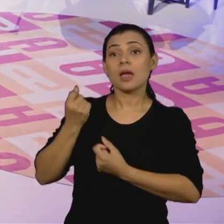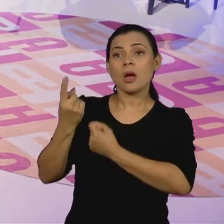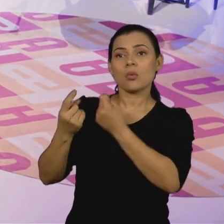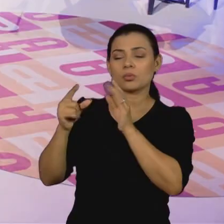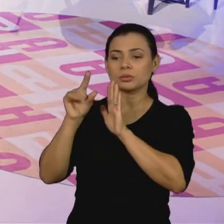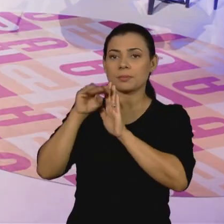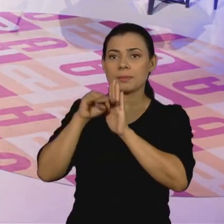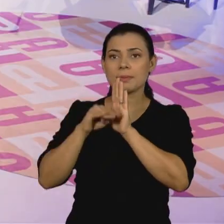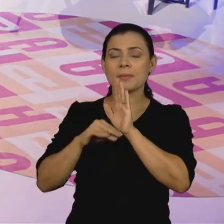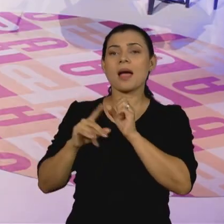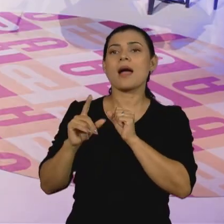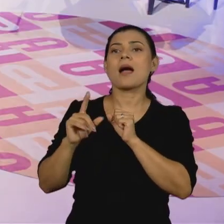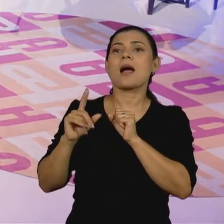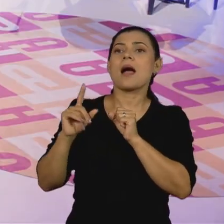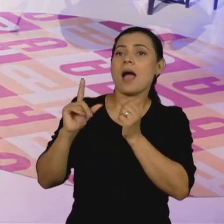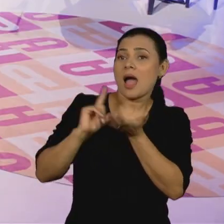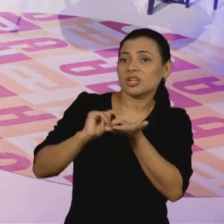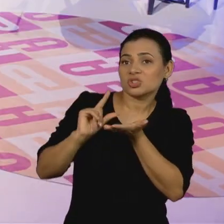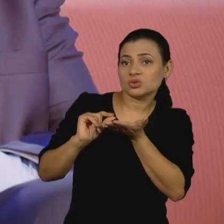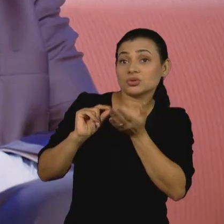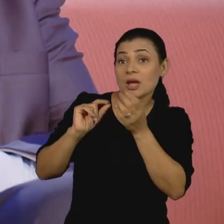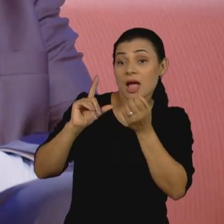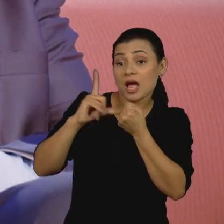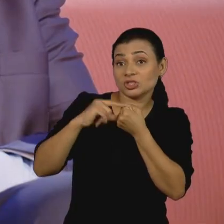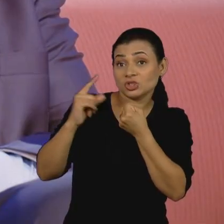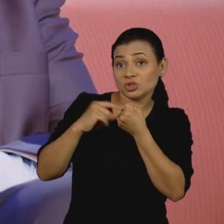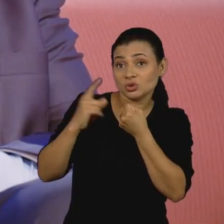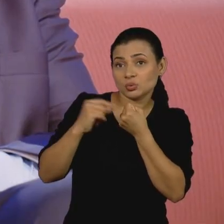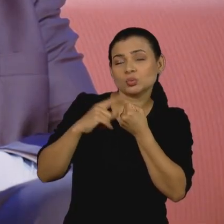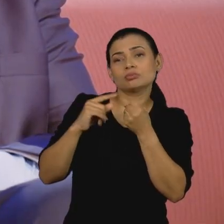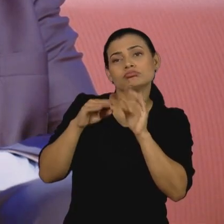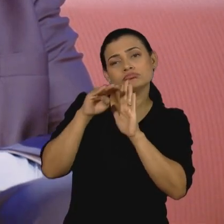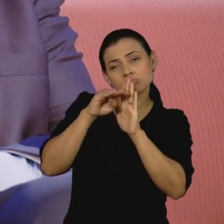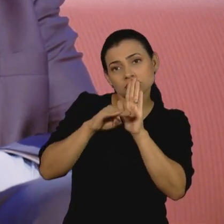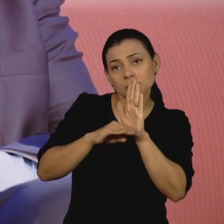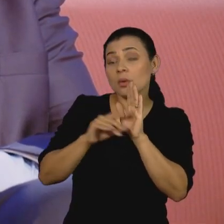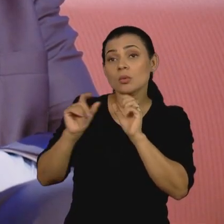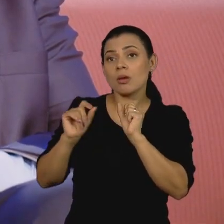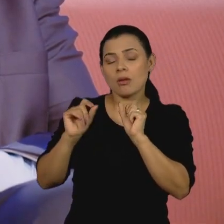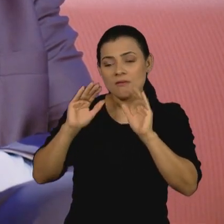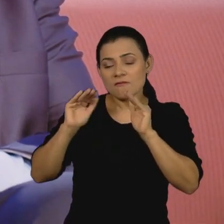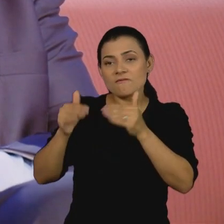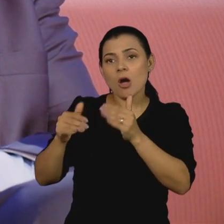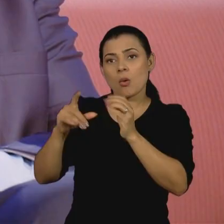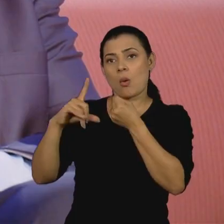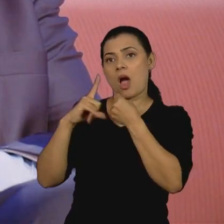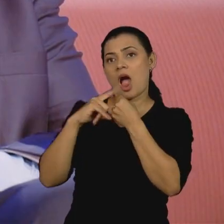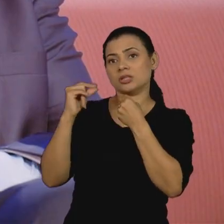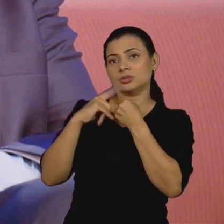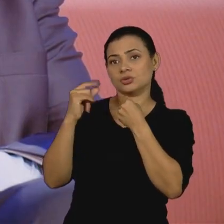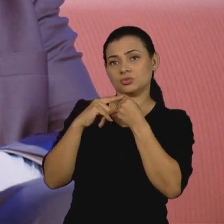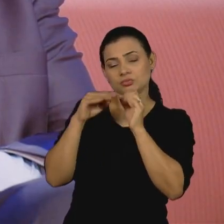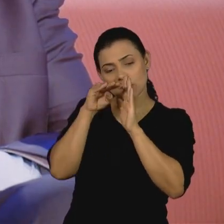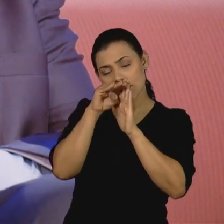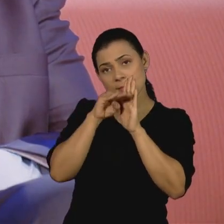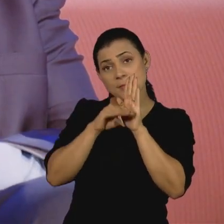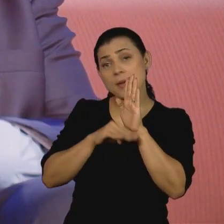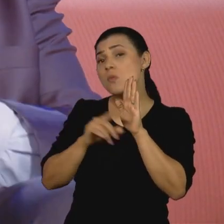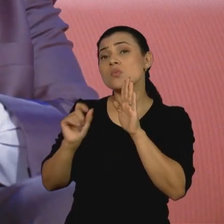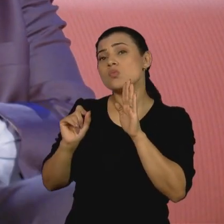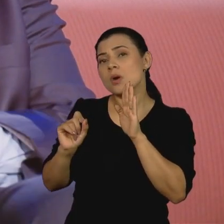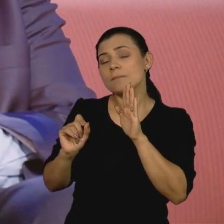artigos. E o que ela é? Ela é uma linha para que os juízes